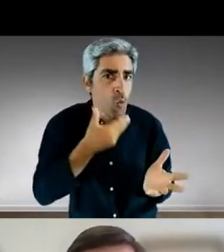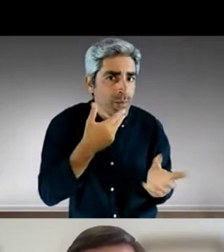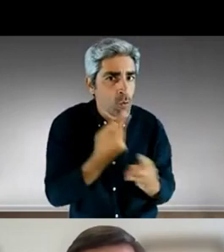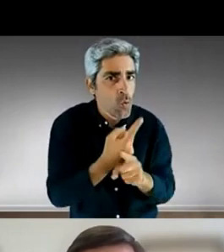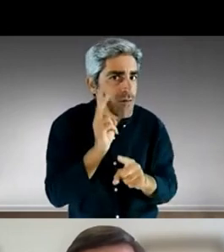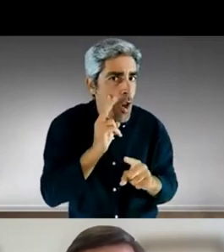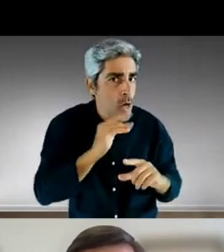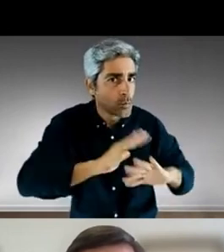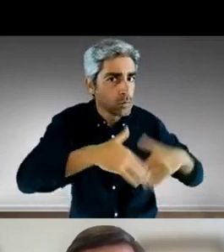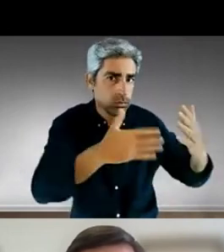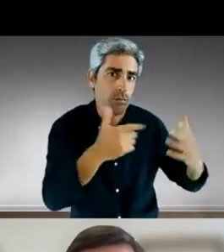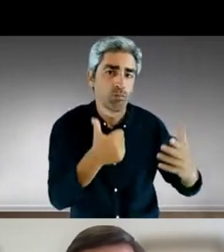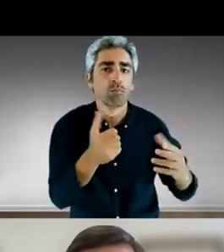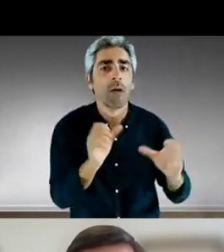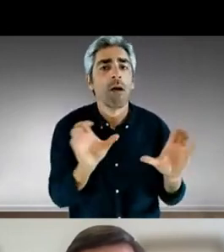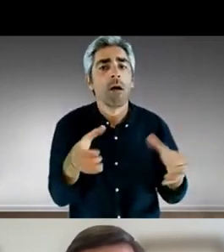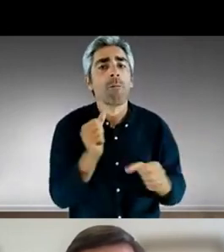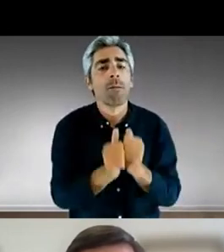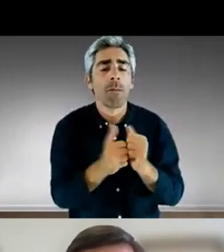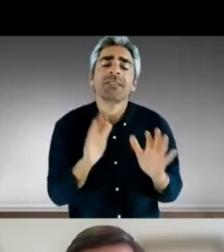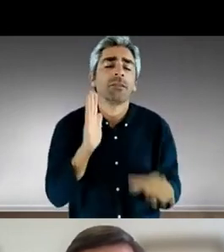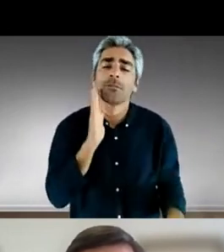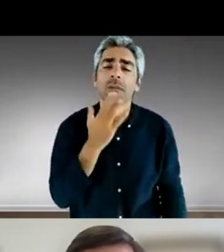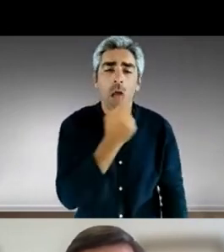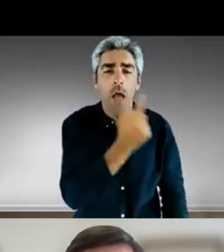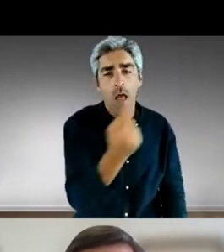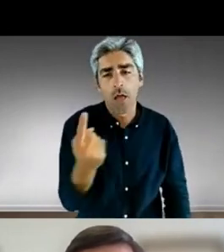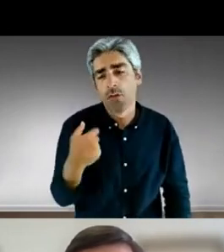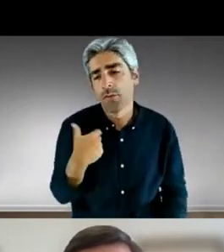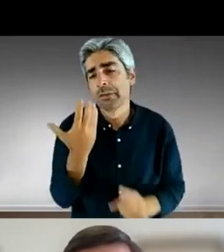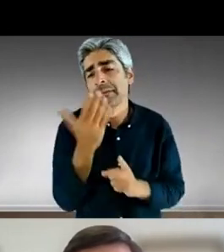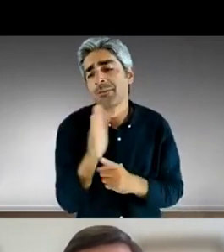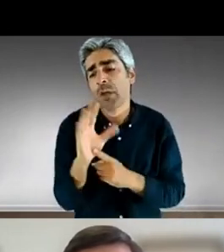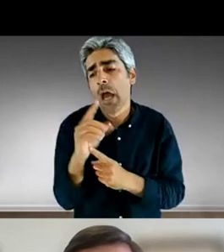esse papel coletivo. Agora, cada caso é um caso. Eu dei aqui por mostragem